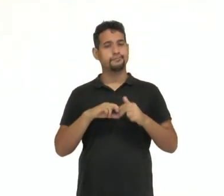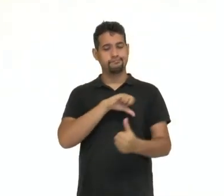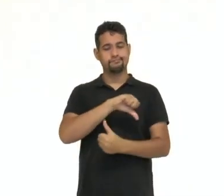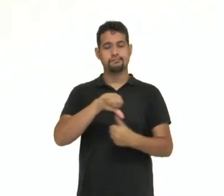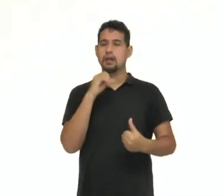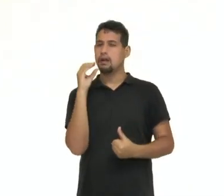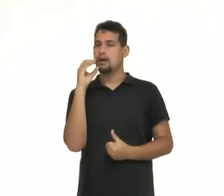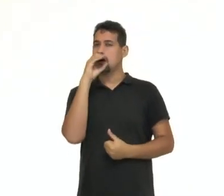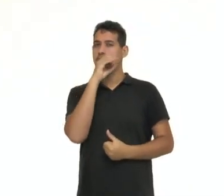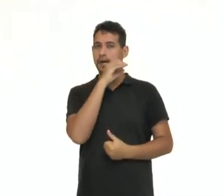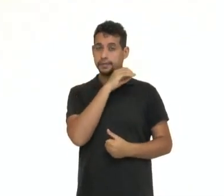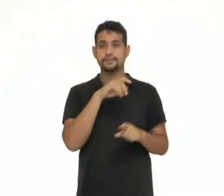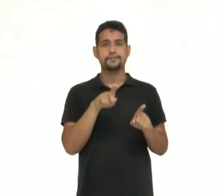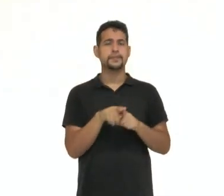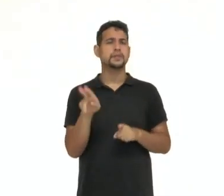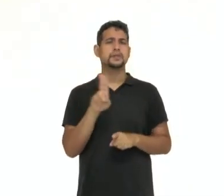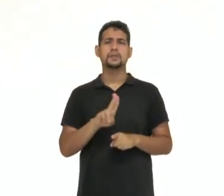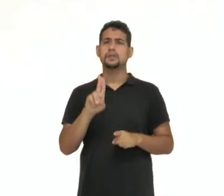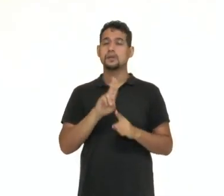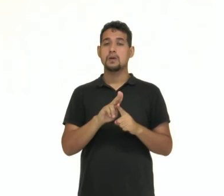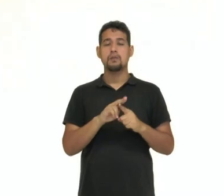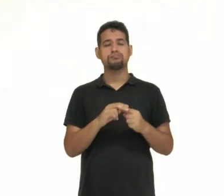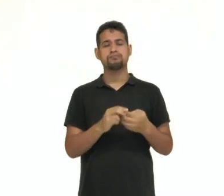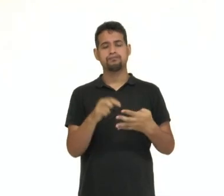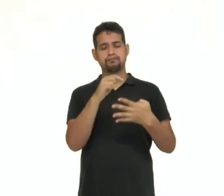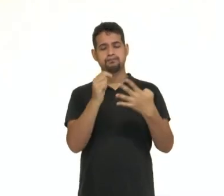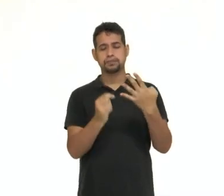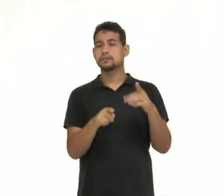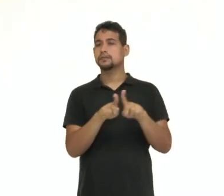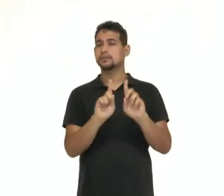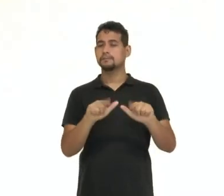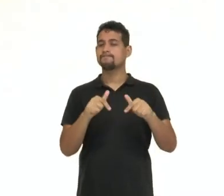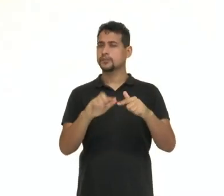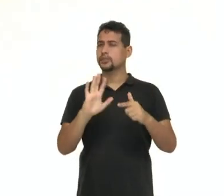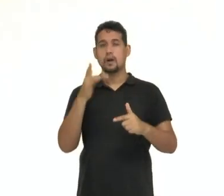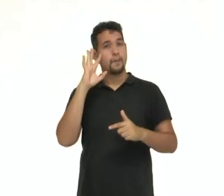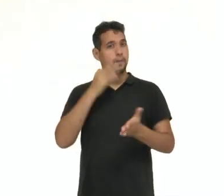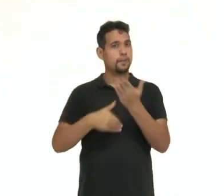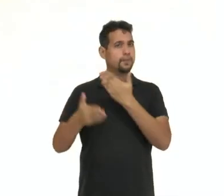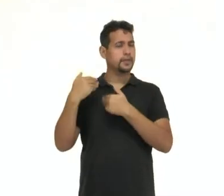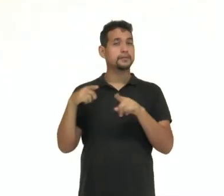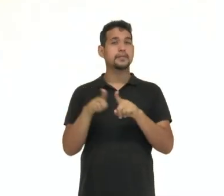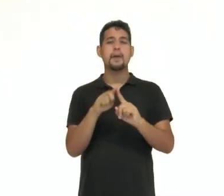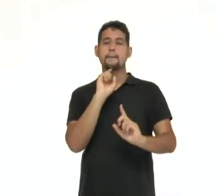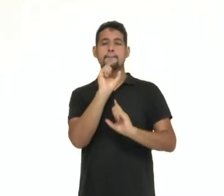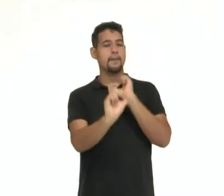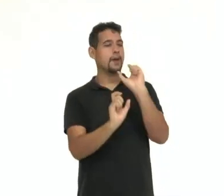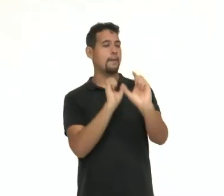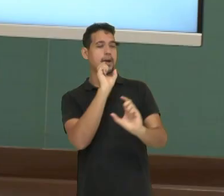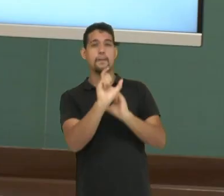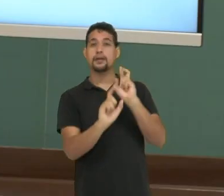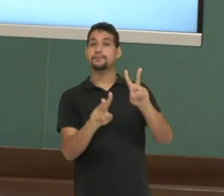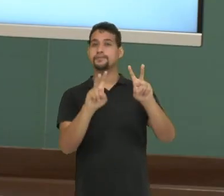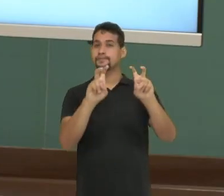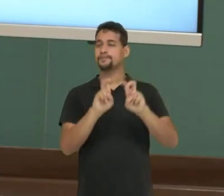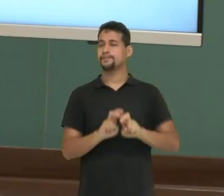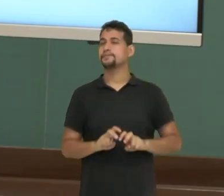do clima. O emprego dos marcadores temporais nas ações do passado e vocabulário sobre a